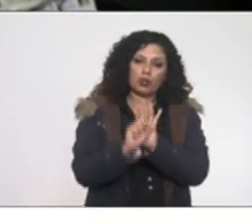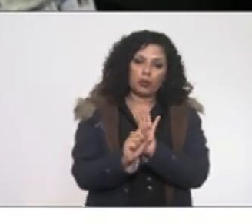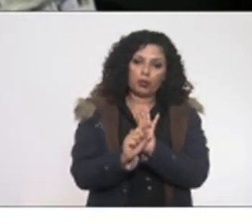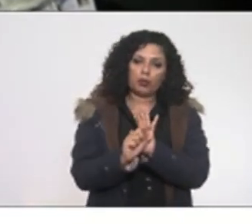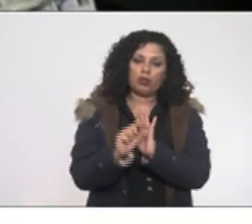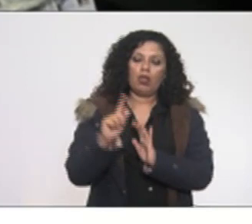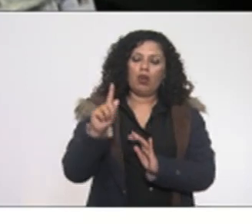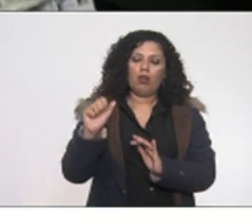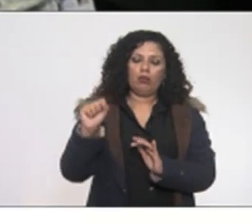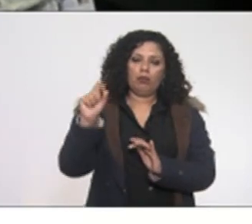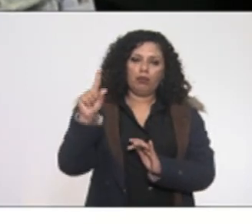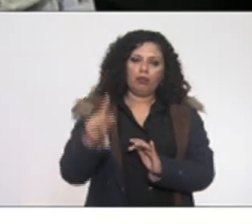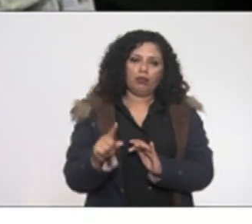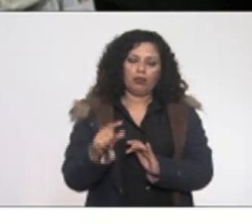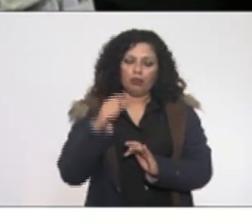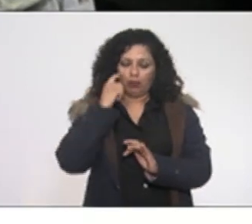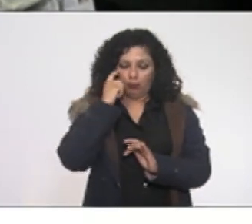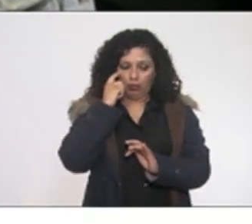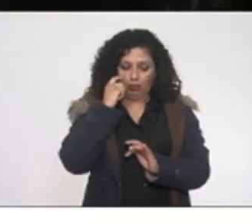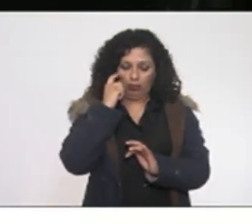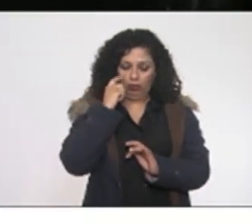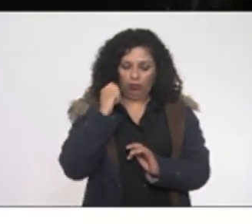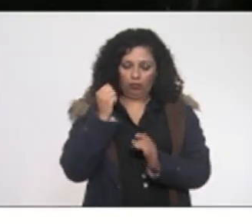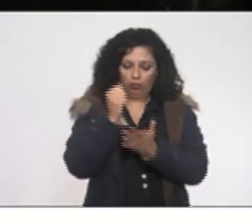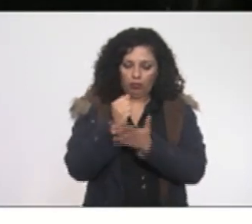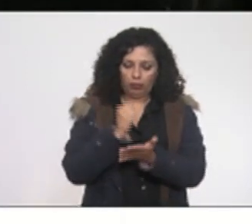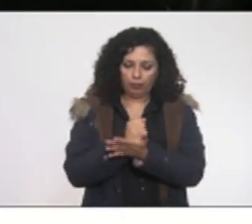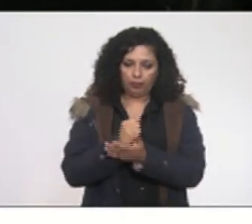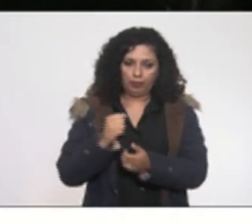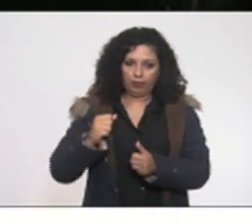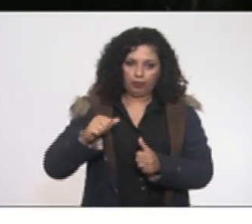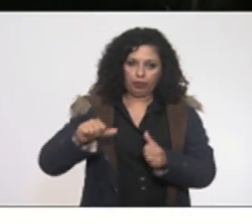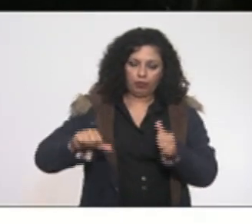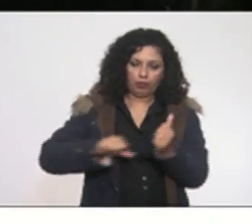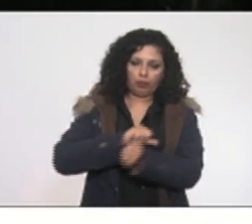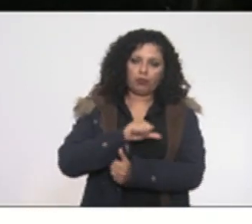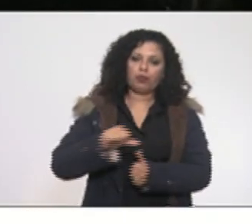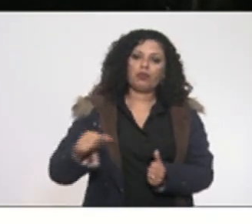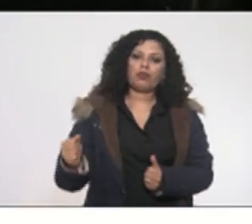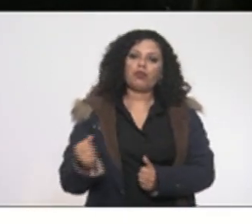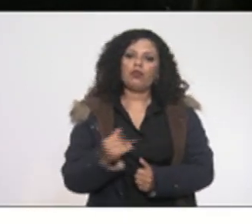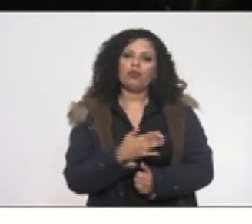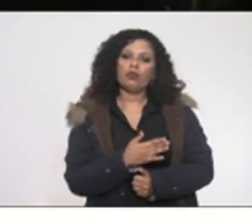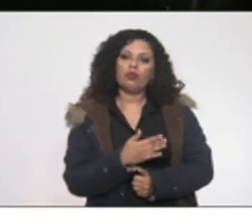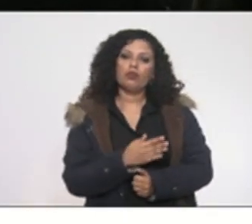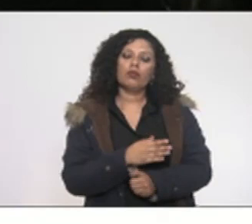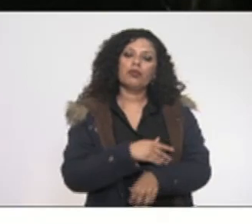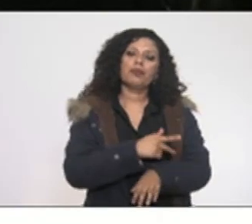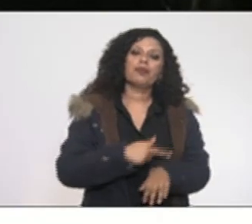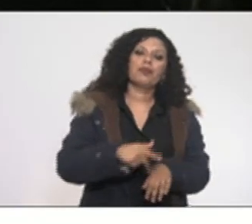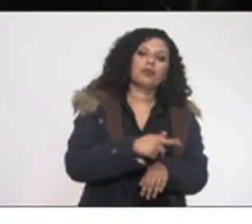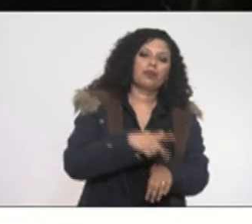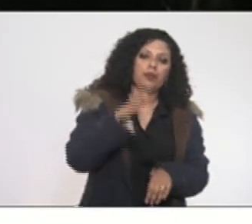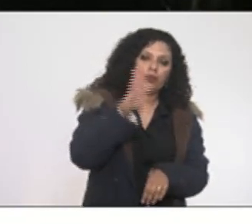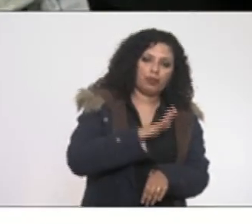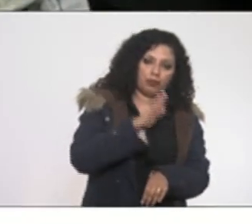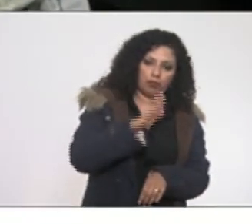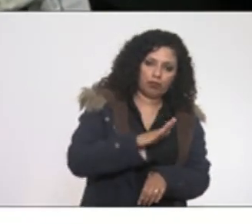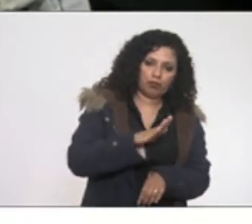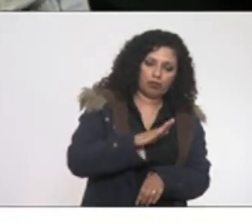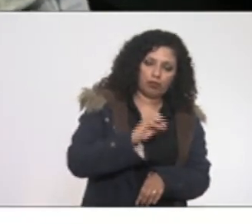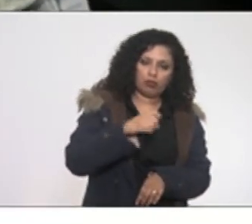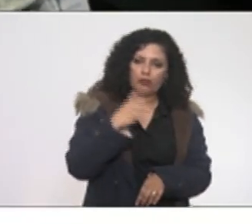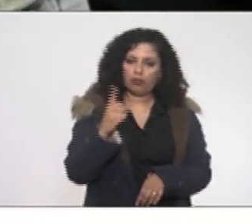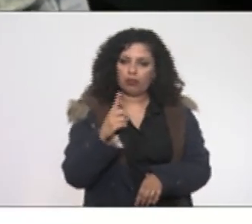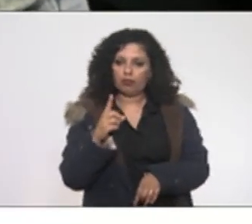do gás. Foi renovado o contrato de fornecimento da Bolívia para São Paulo? Não, porque estava para terminar. Na